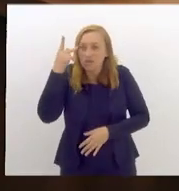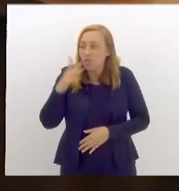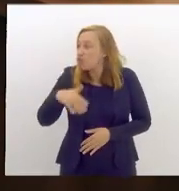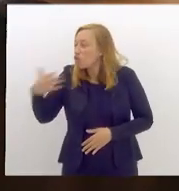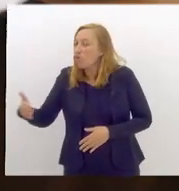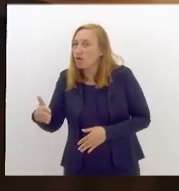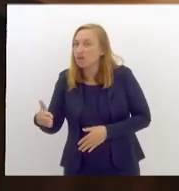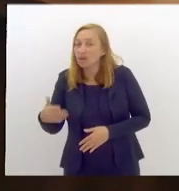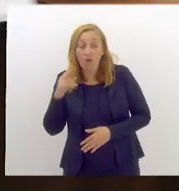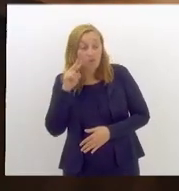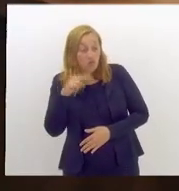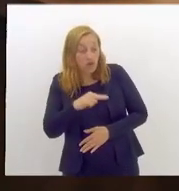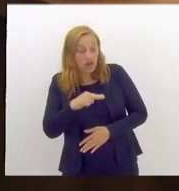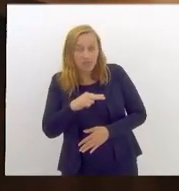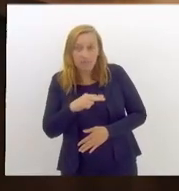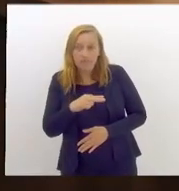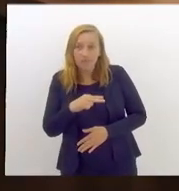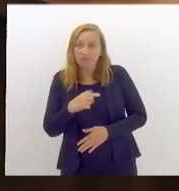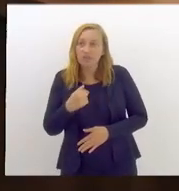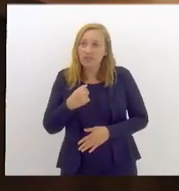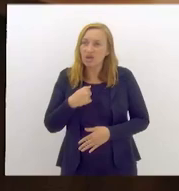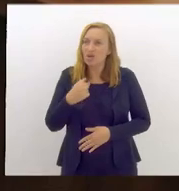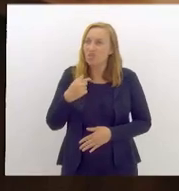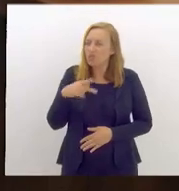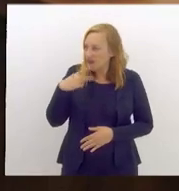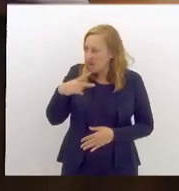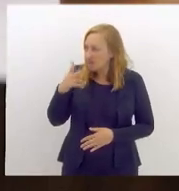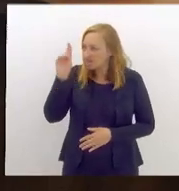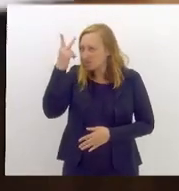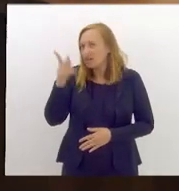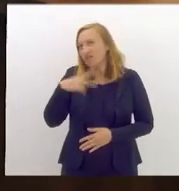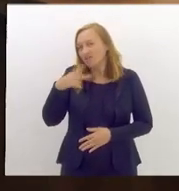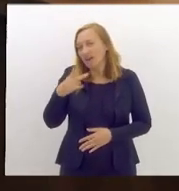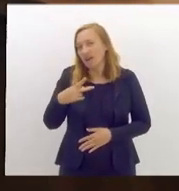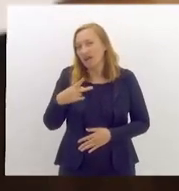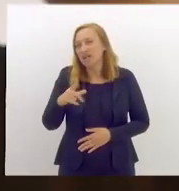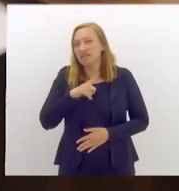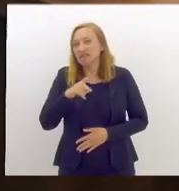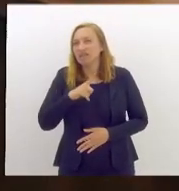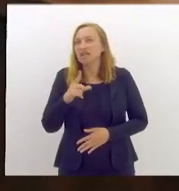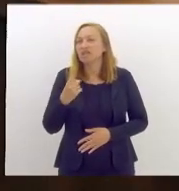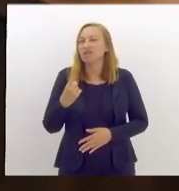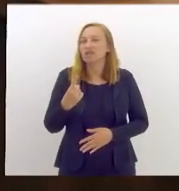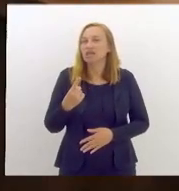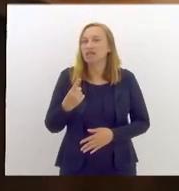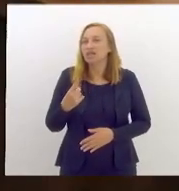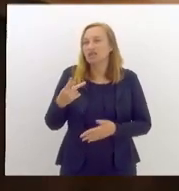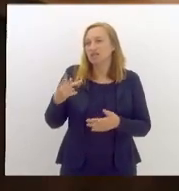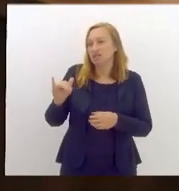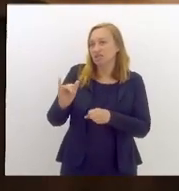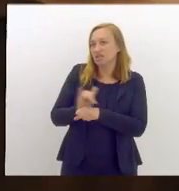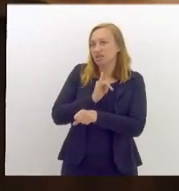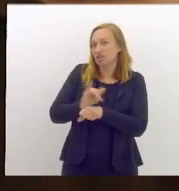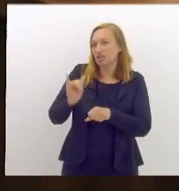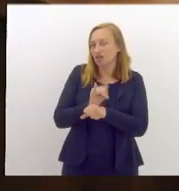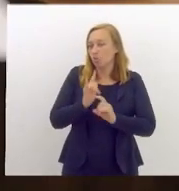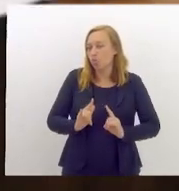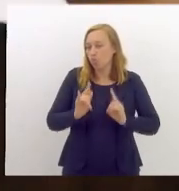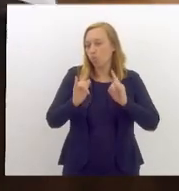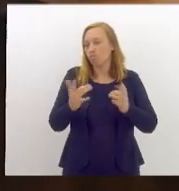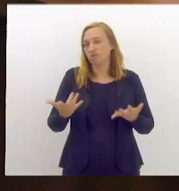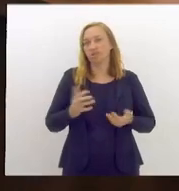fora ao ver isto e eu contar essa história vai dizer se tem o dedo da especulação imobiliária